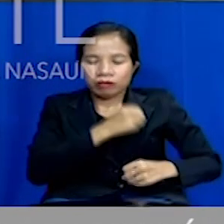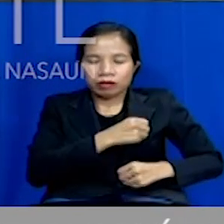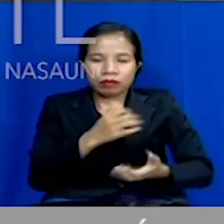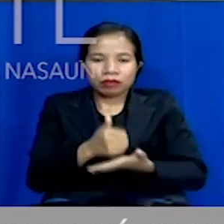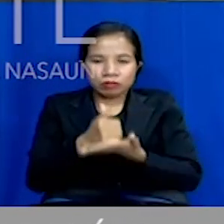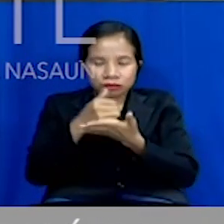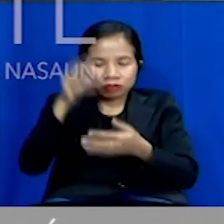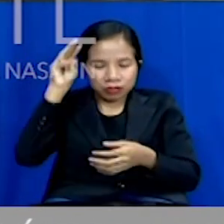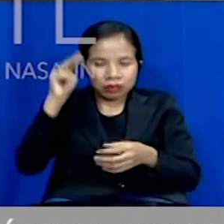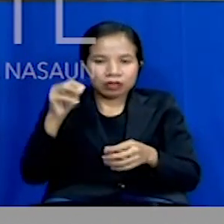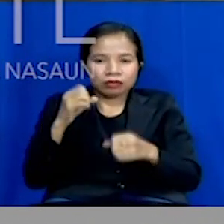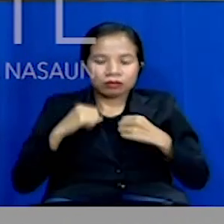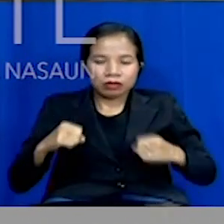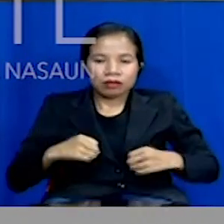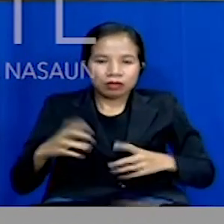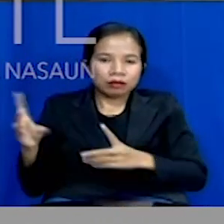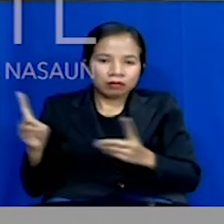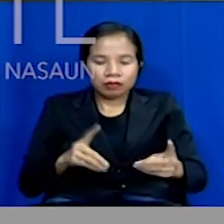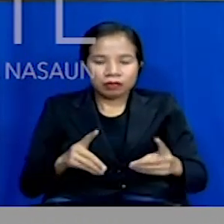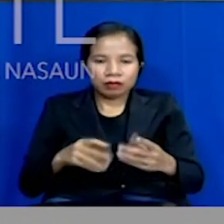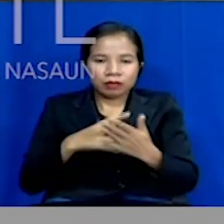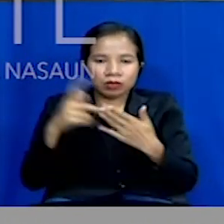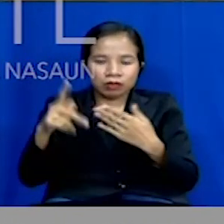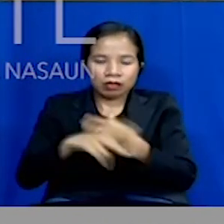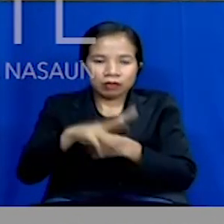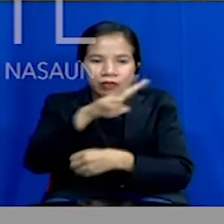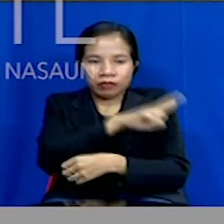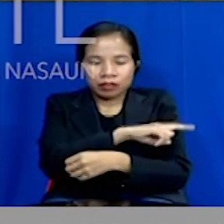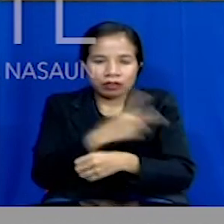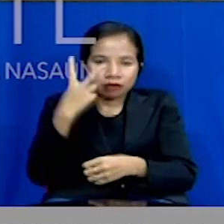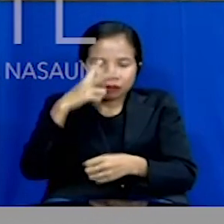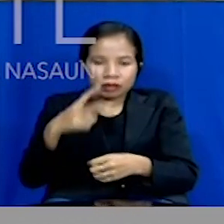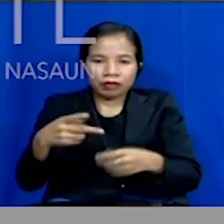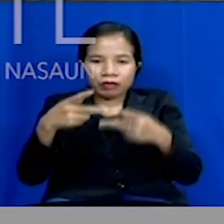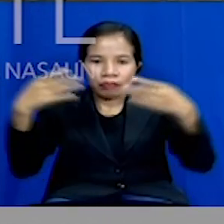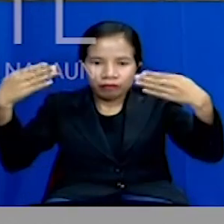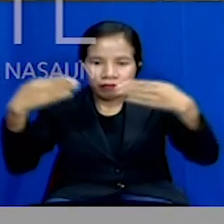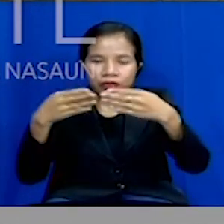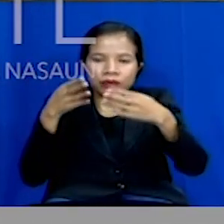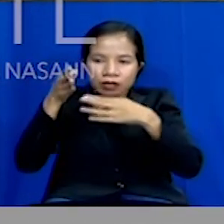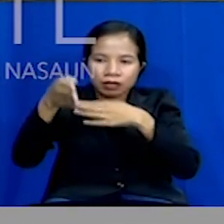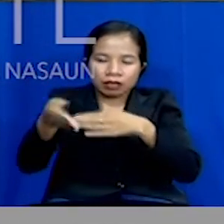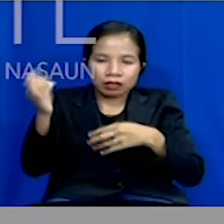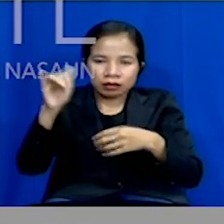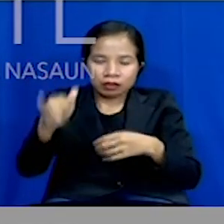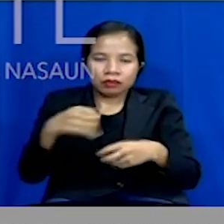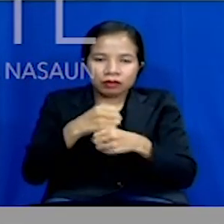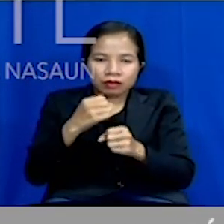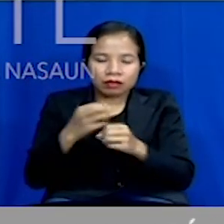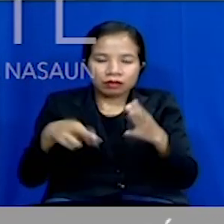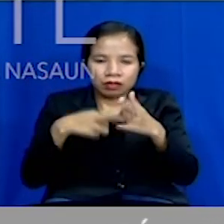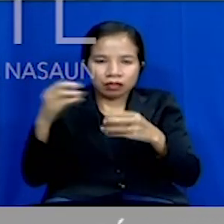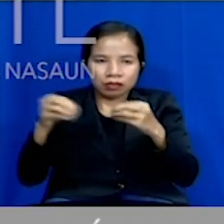Saúde, Bahia implementação programa vacinação no controla ponto entrada Sira. Rode halo atualização com